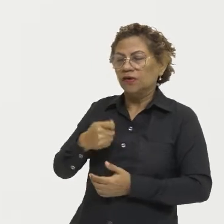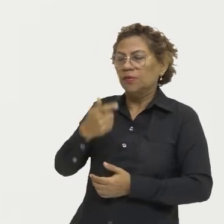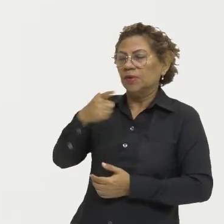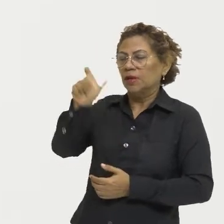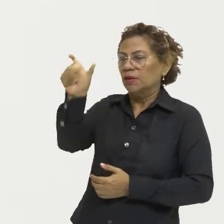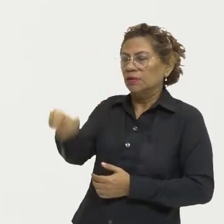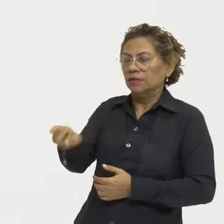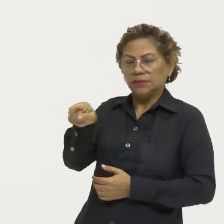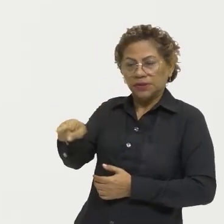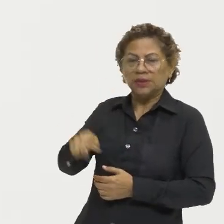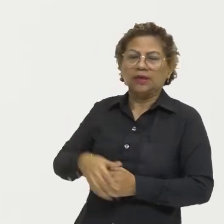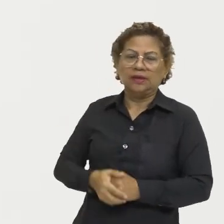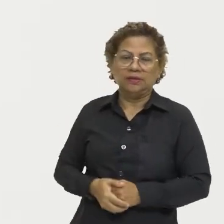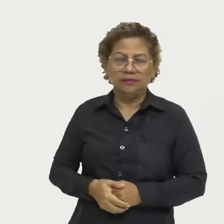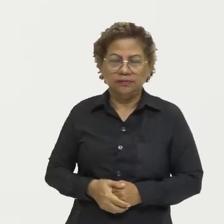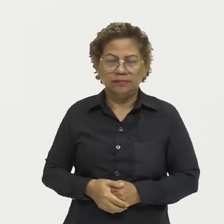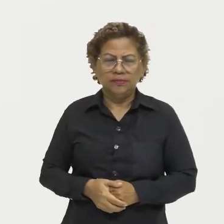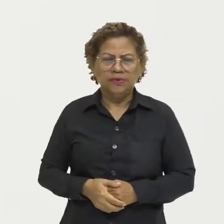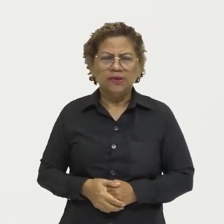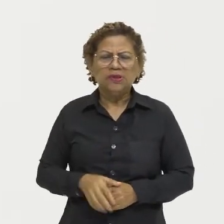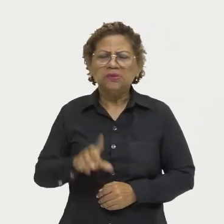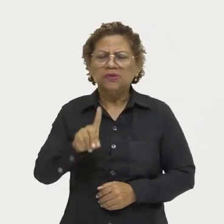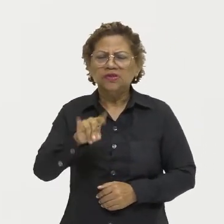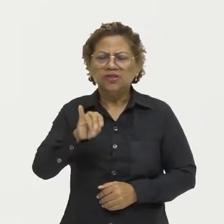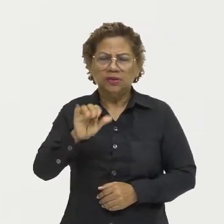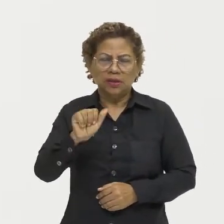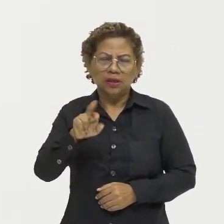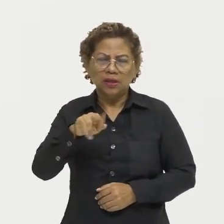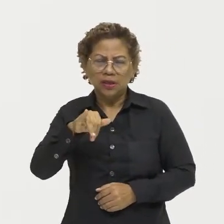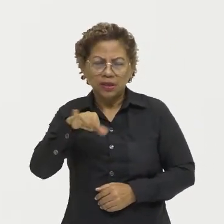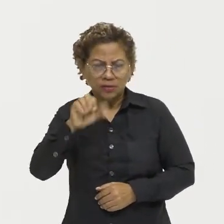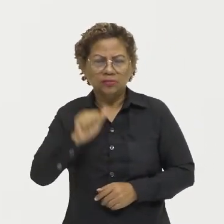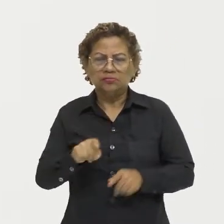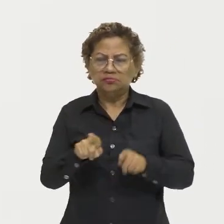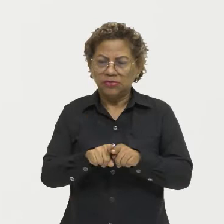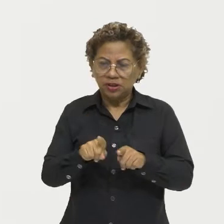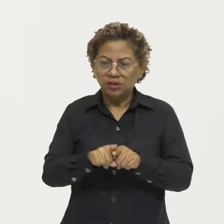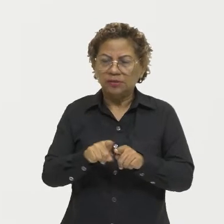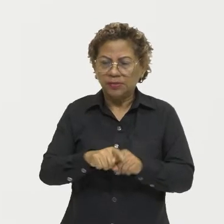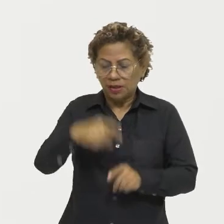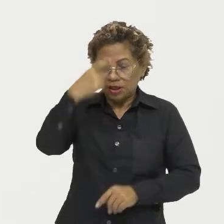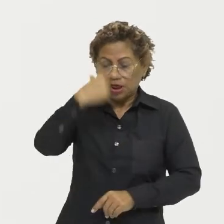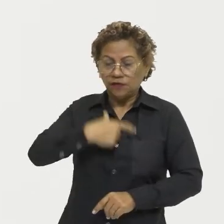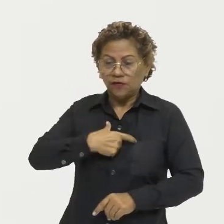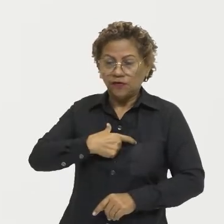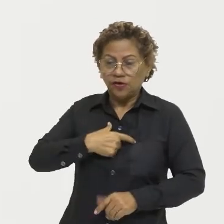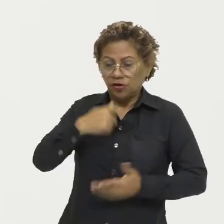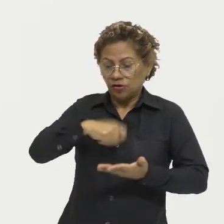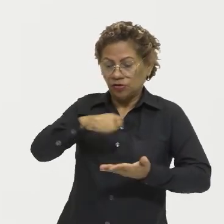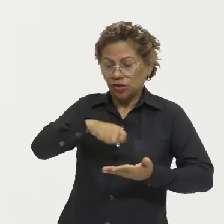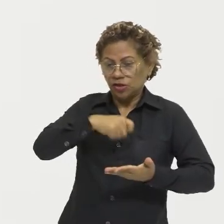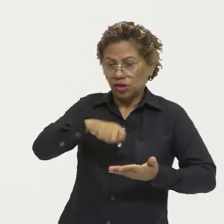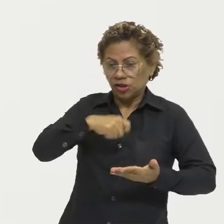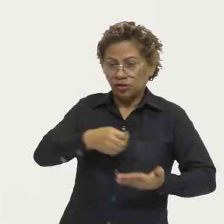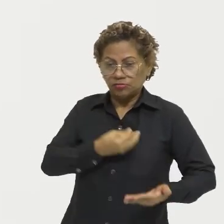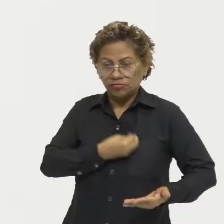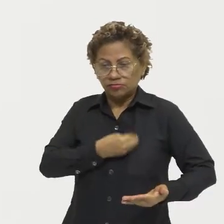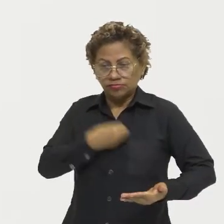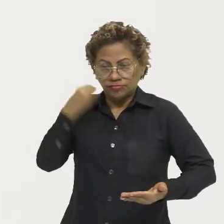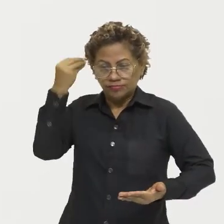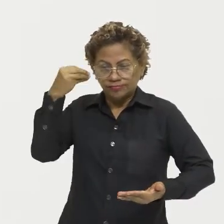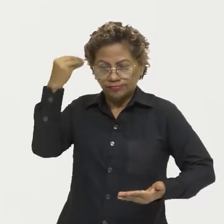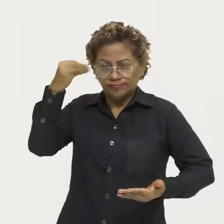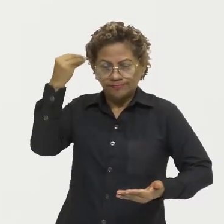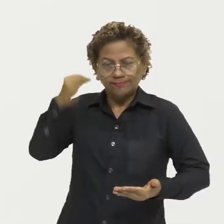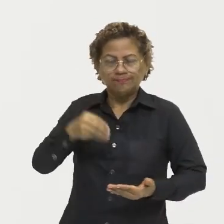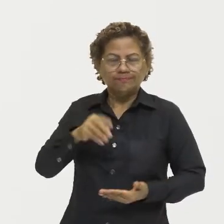diários também vão estar escritos em primeira pessoa, né? Ele vai estar relatando o seu dia a dia,